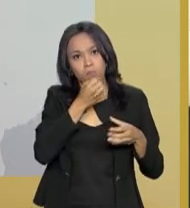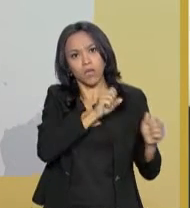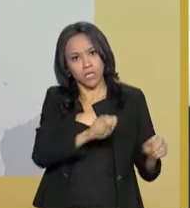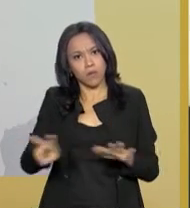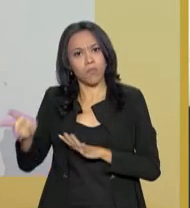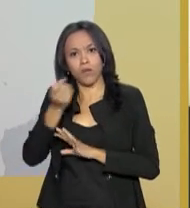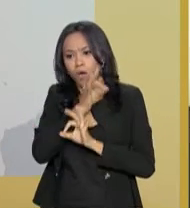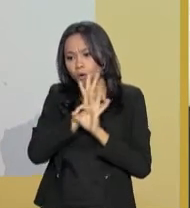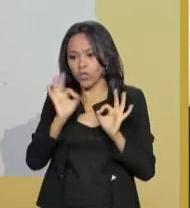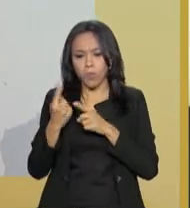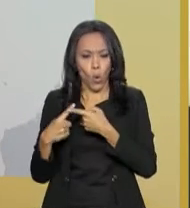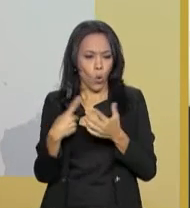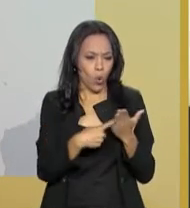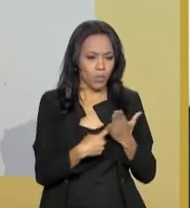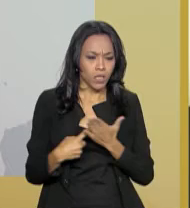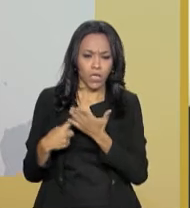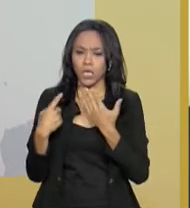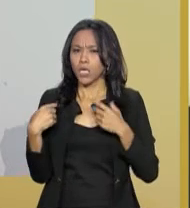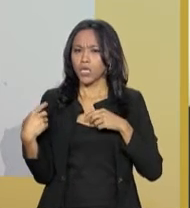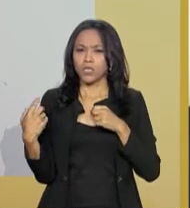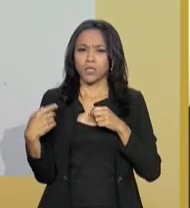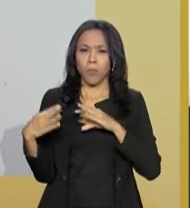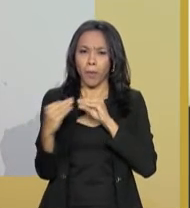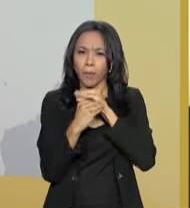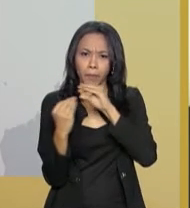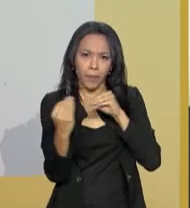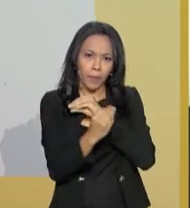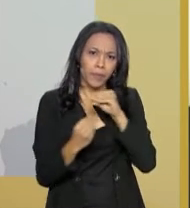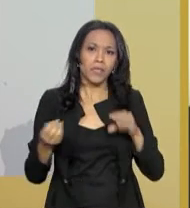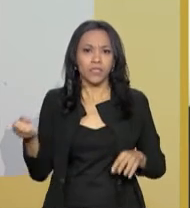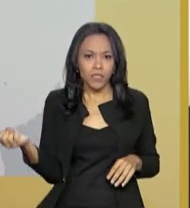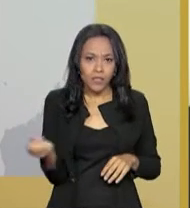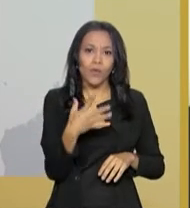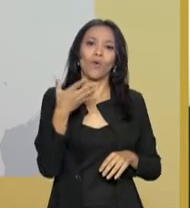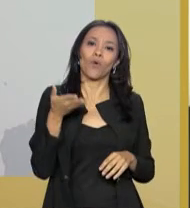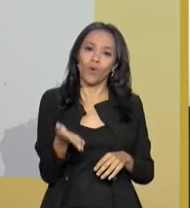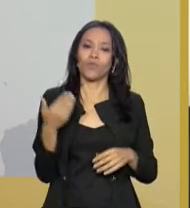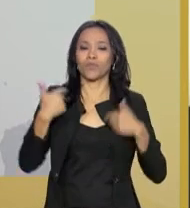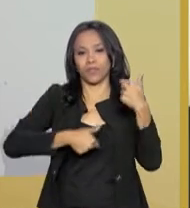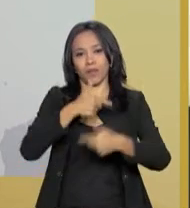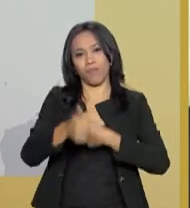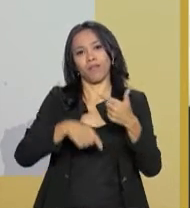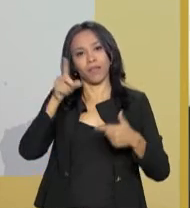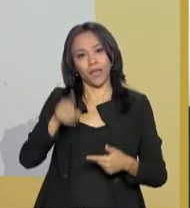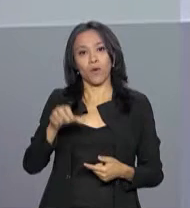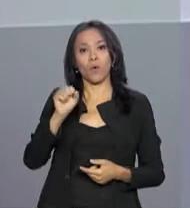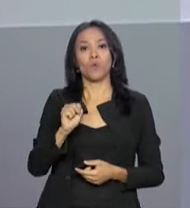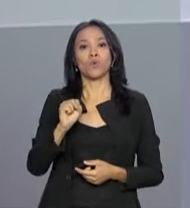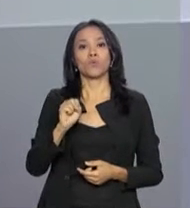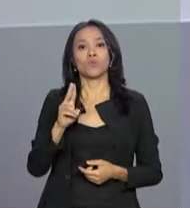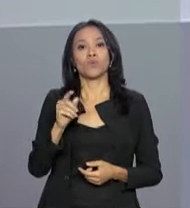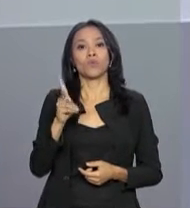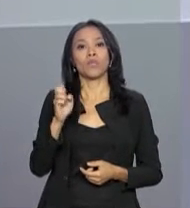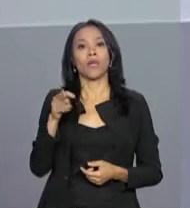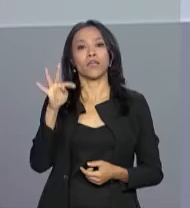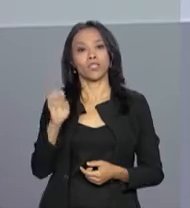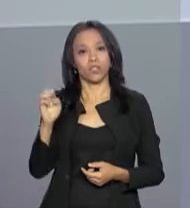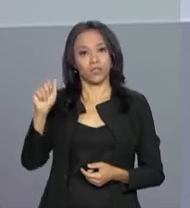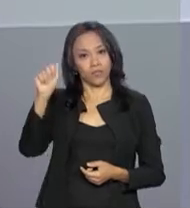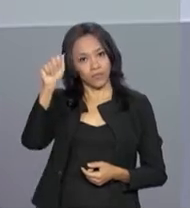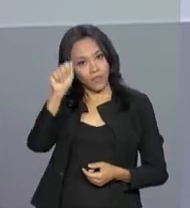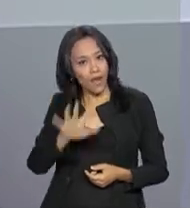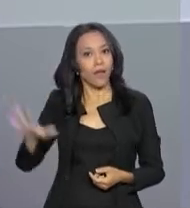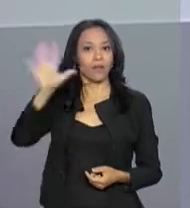de excelentes contatos nessa nova fronteira da diplomacia brasileira, que é o Sudeste da Ásia. O ministro